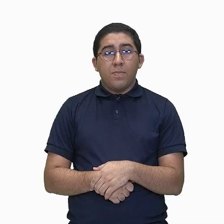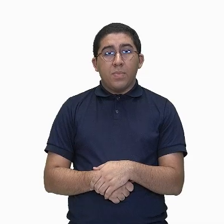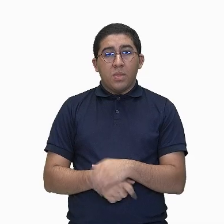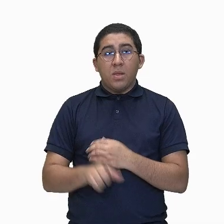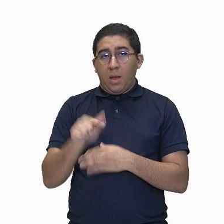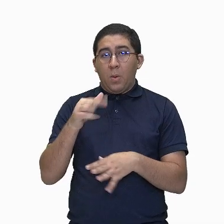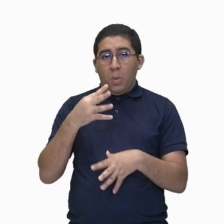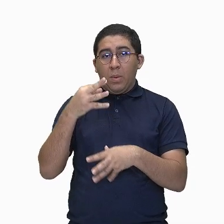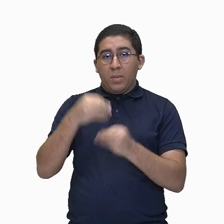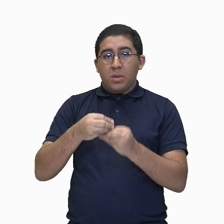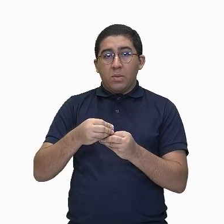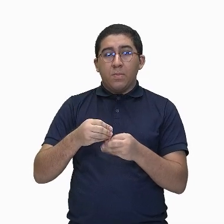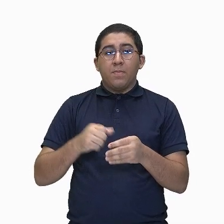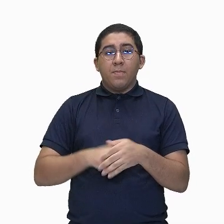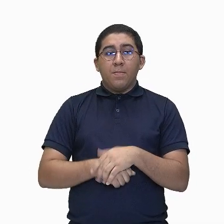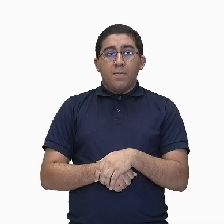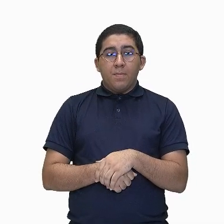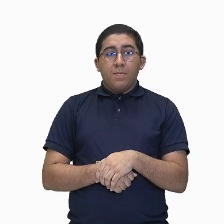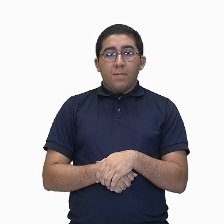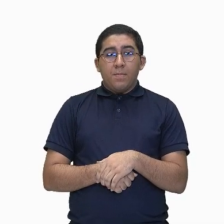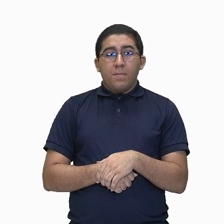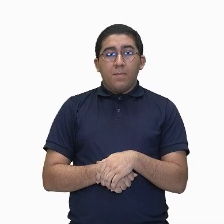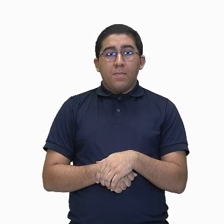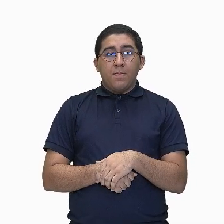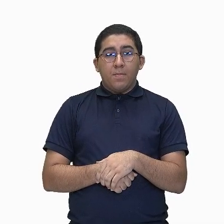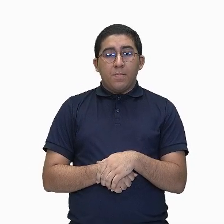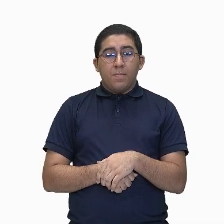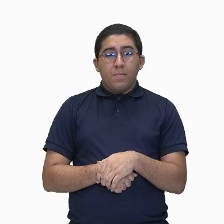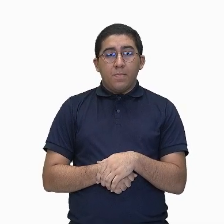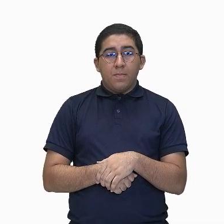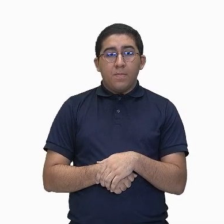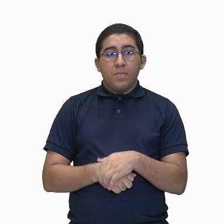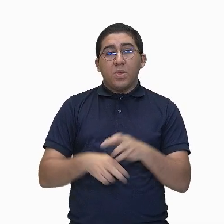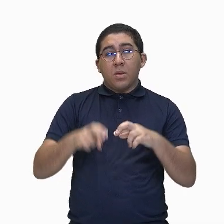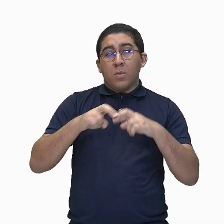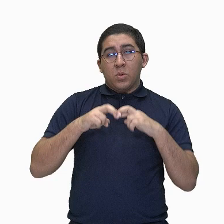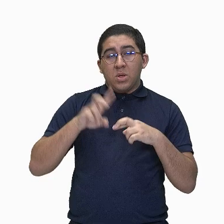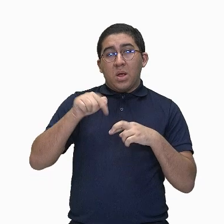dias. Logo, eu tenho o quê? Uma oração coordenada